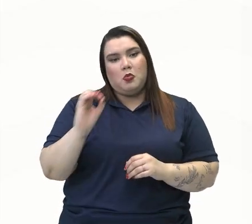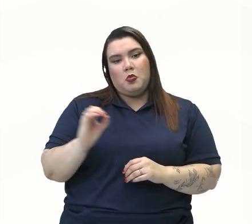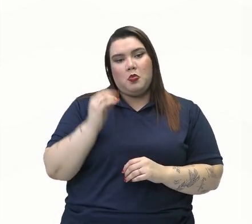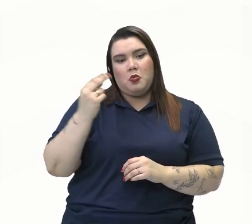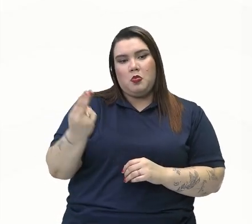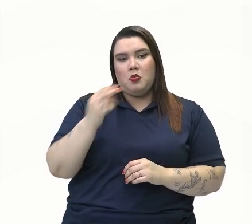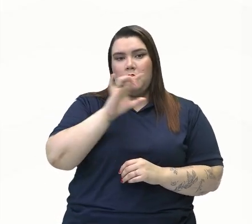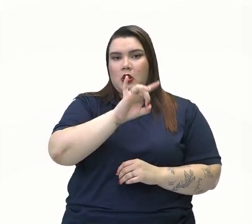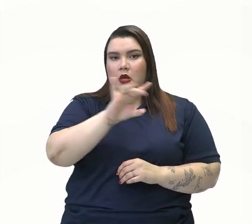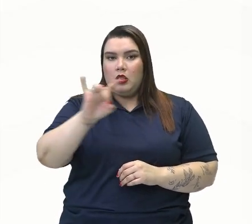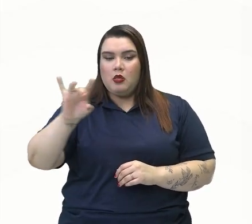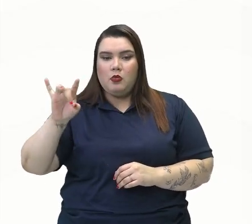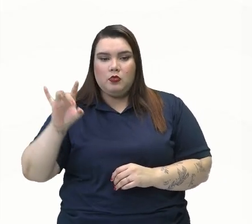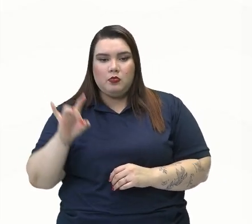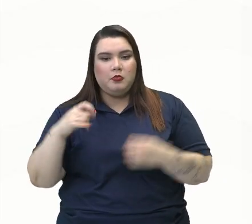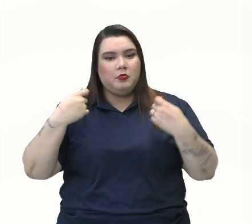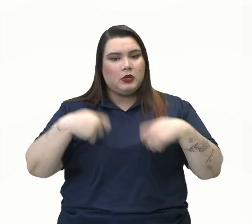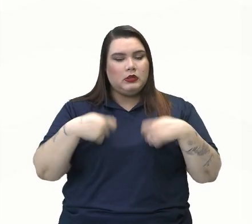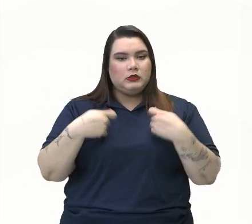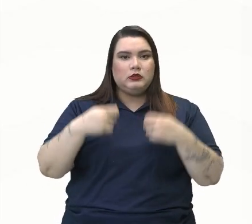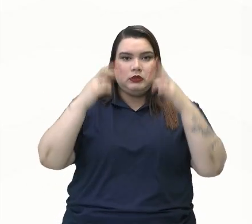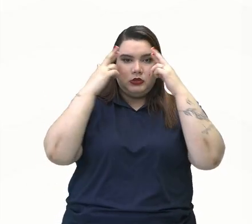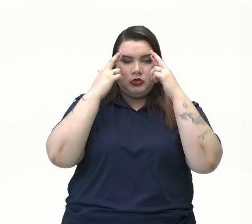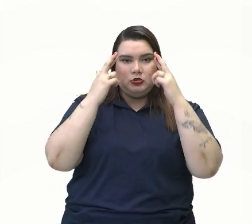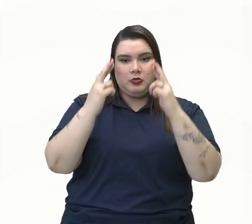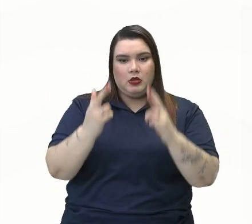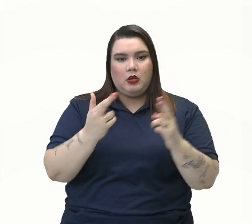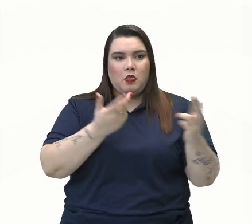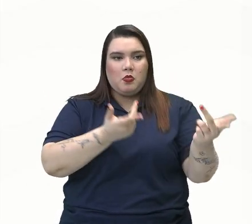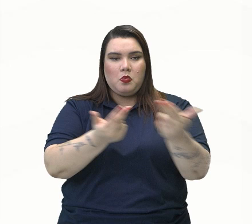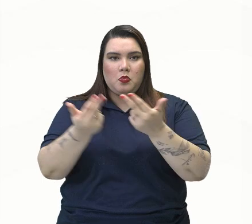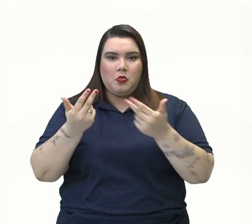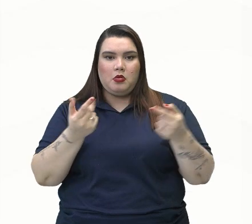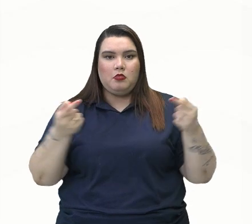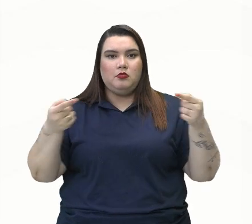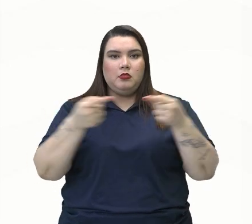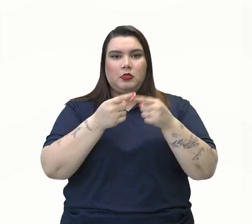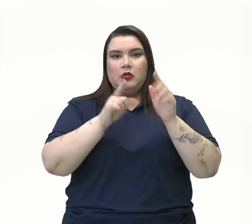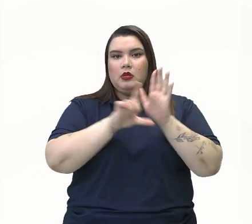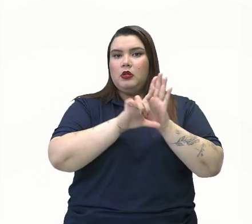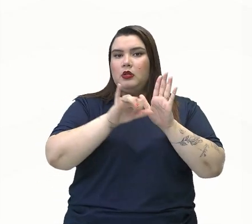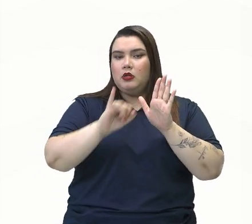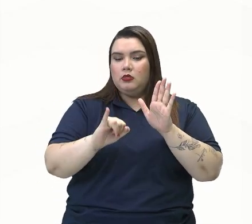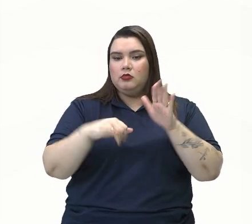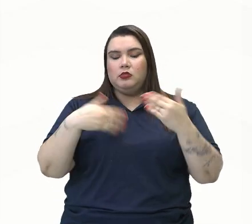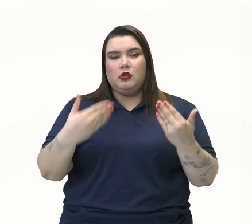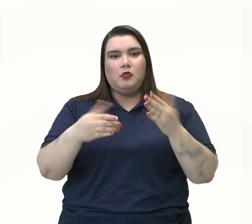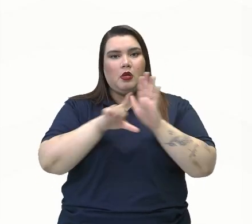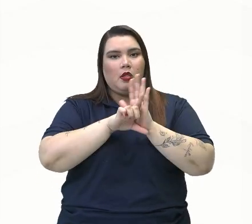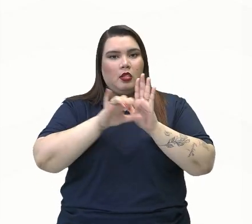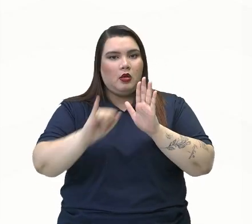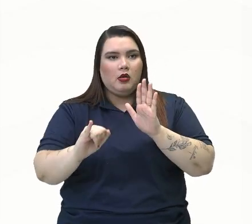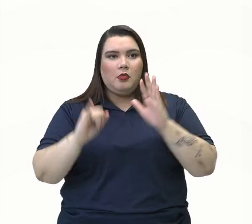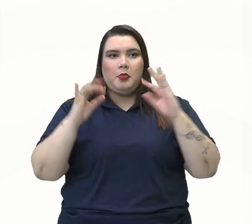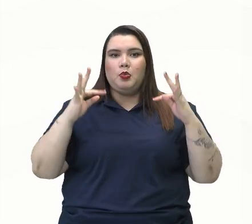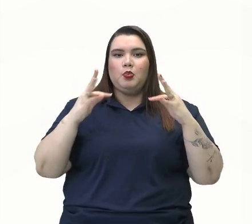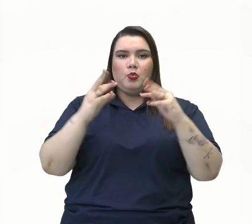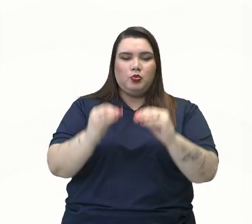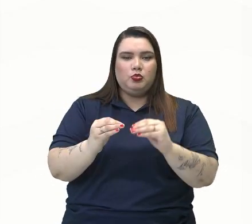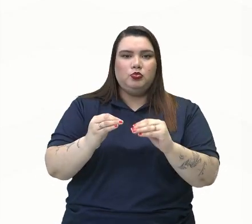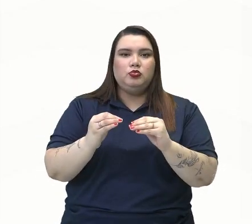né, todos, deve ser tratado da mesma maneira diante da lei. Ou seja, a lei é para todo mundo.